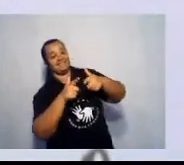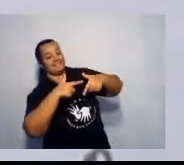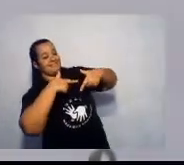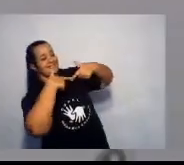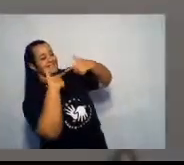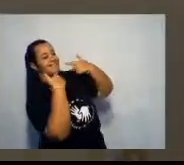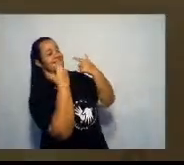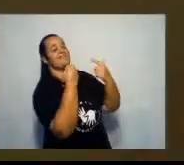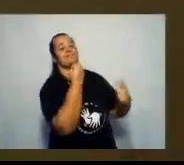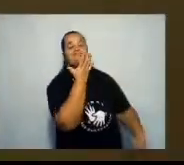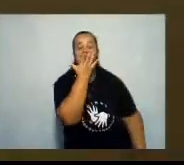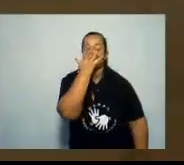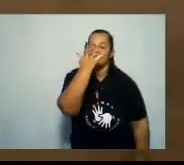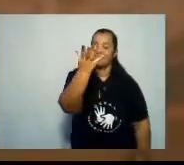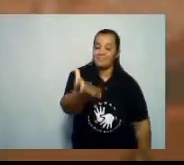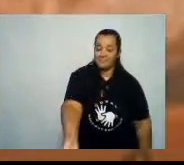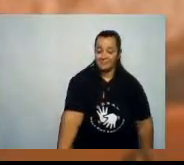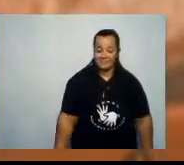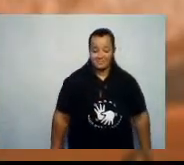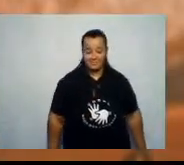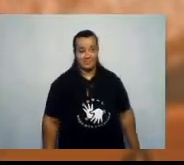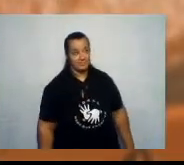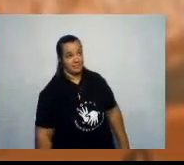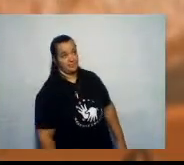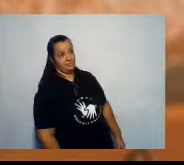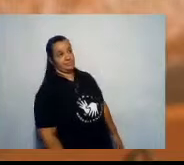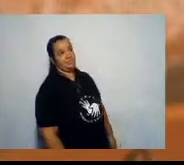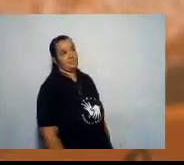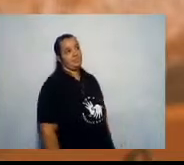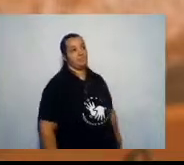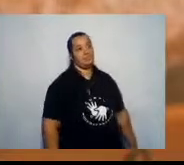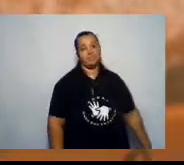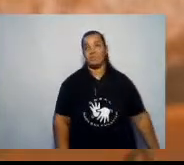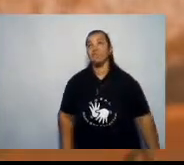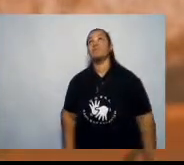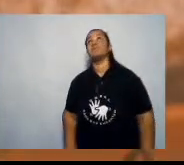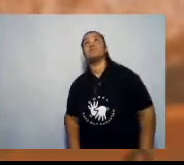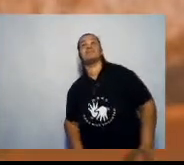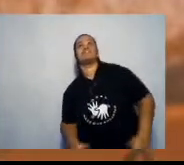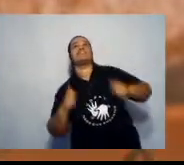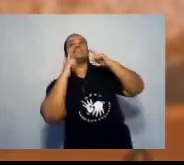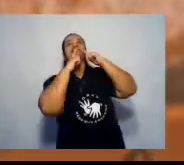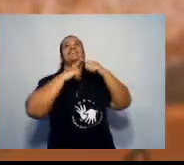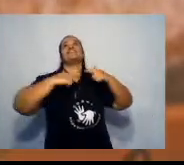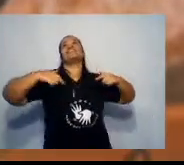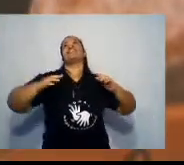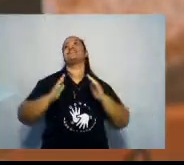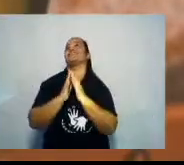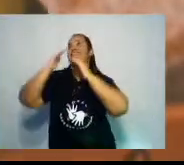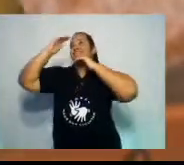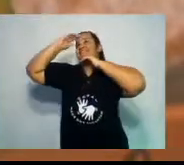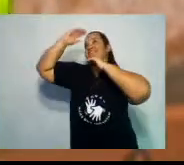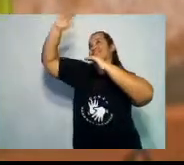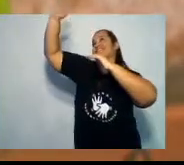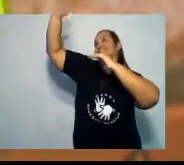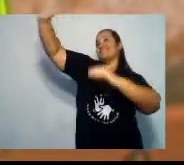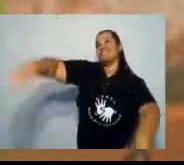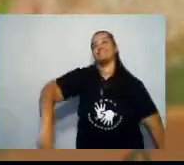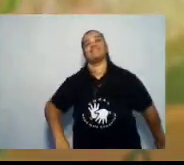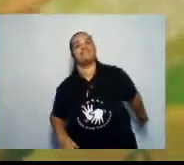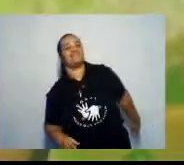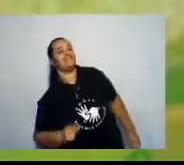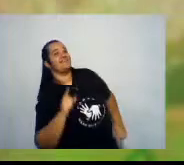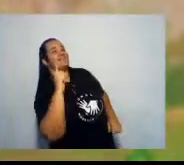Ir à toa é bom demais. Olhar pro céu, sorrir e agradecer.